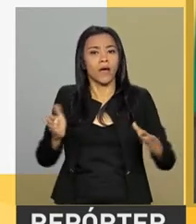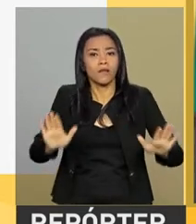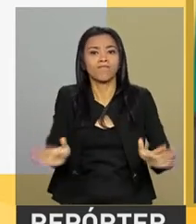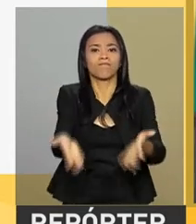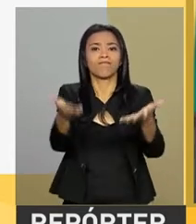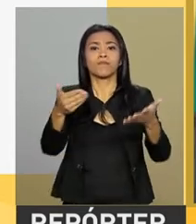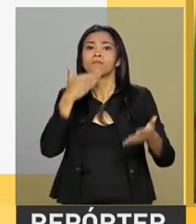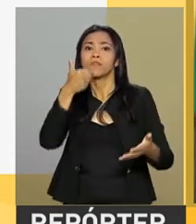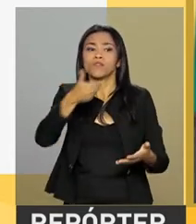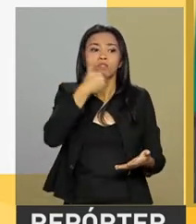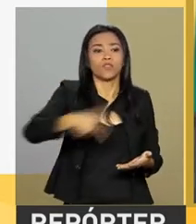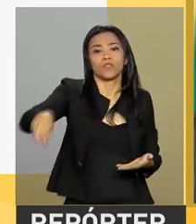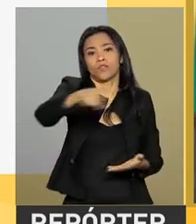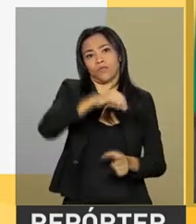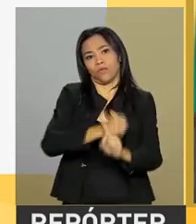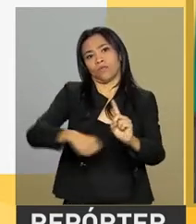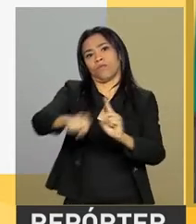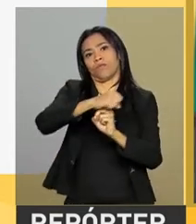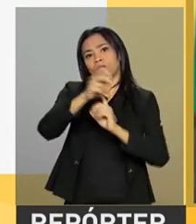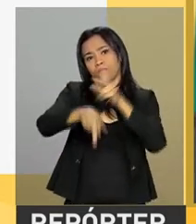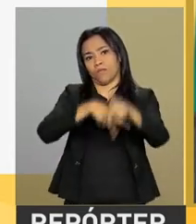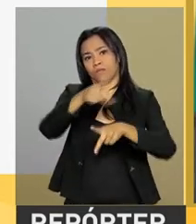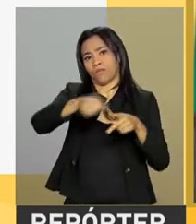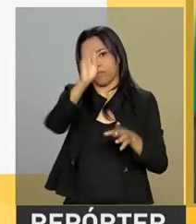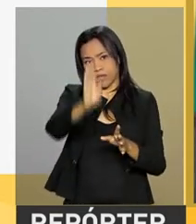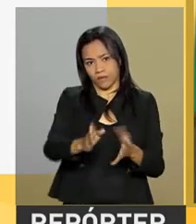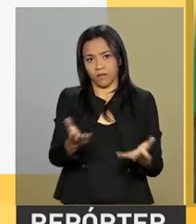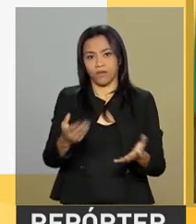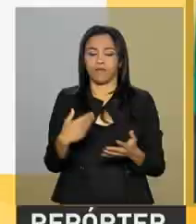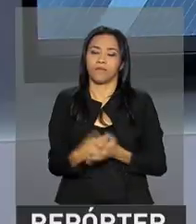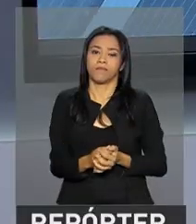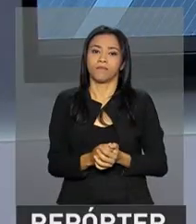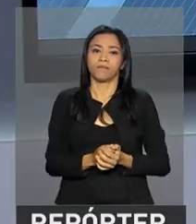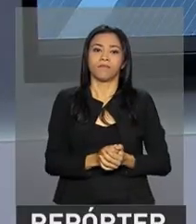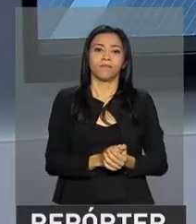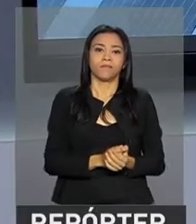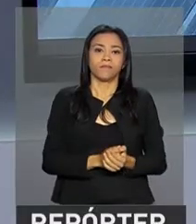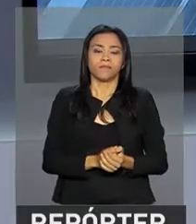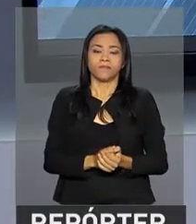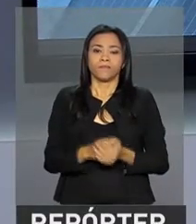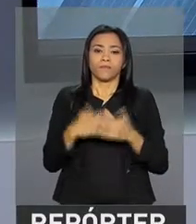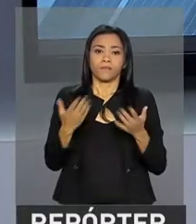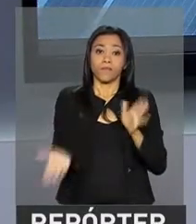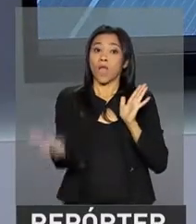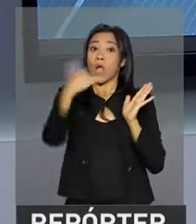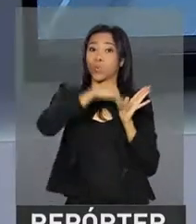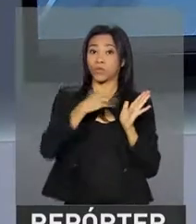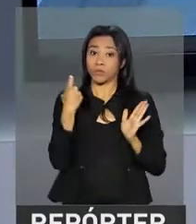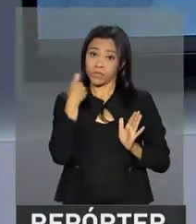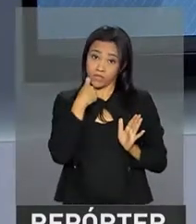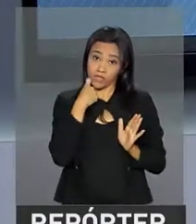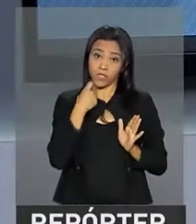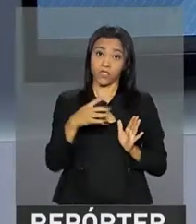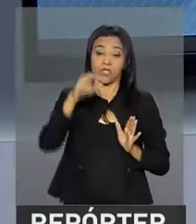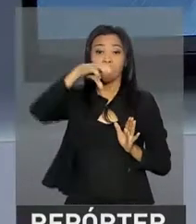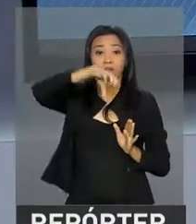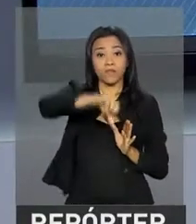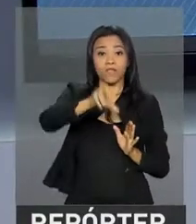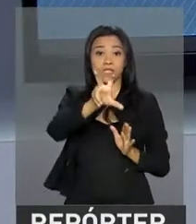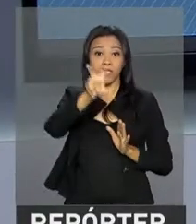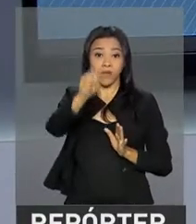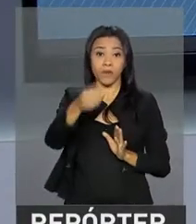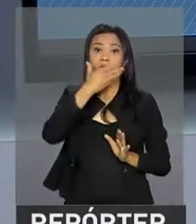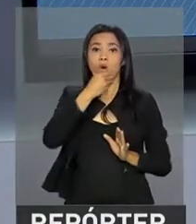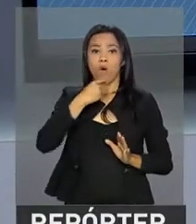pleitos do povo brasileiro e especialmente tirar o país da crise desde a última sexta-feira 950 homens